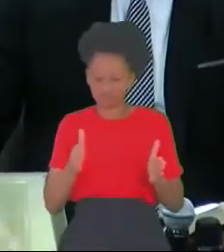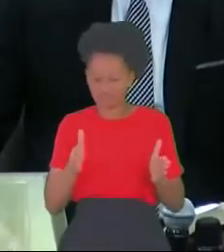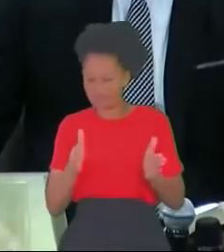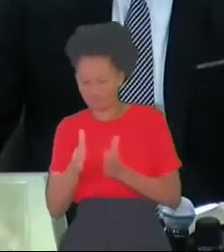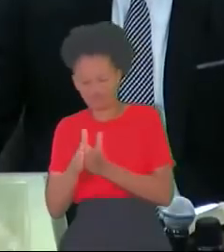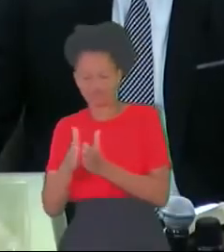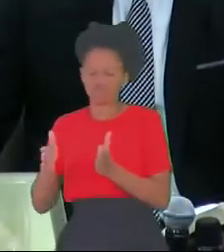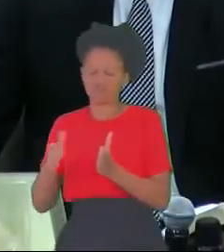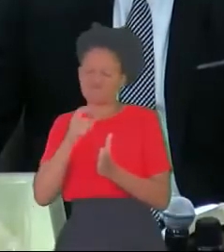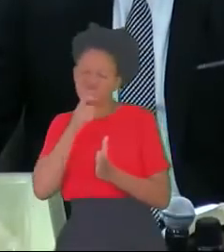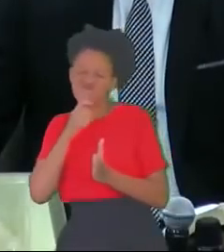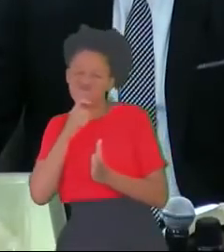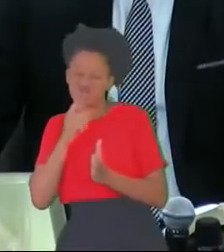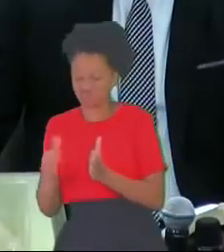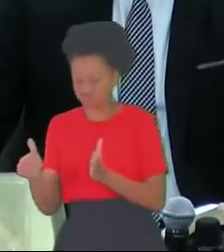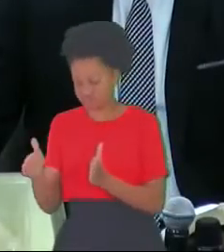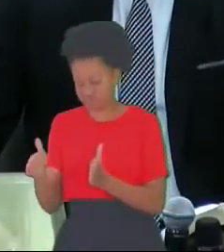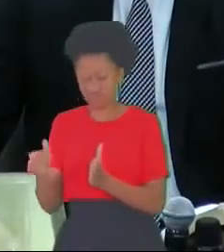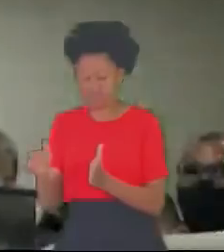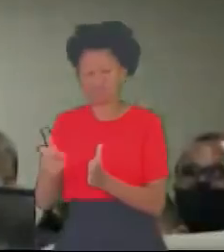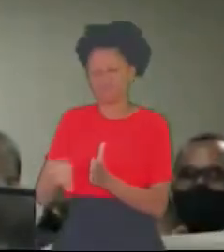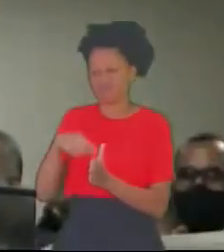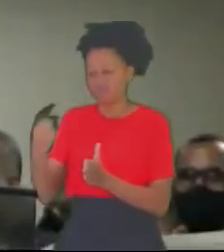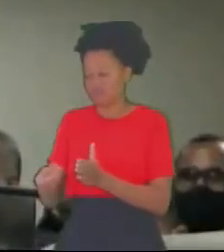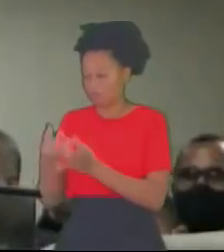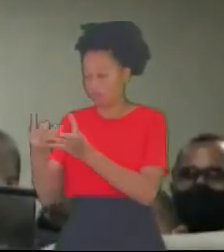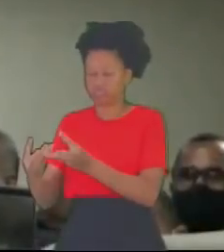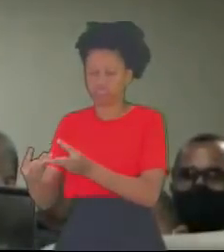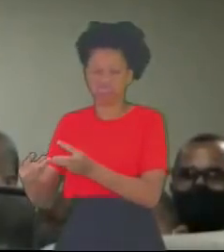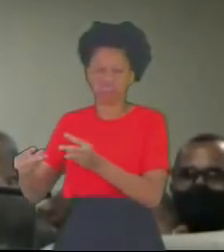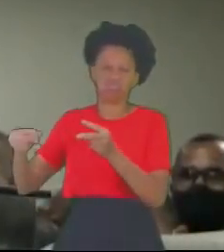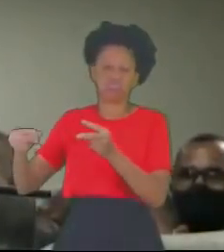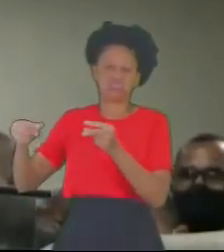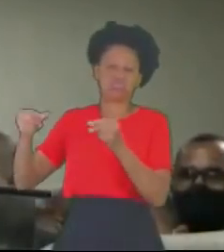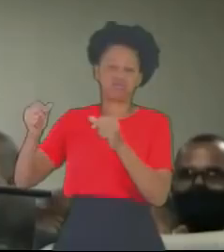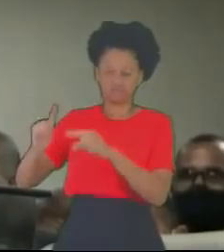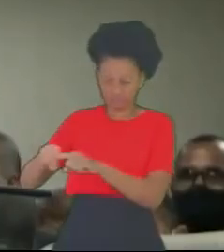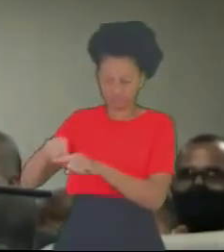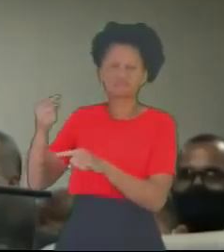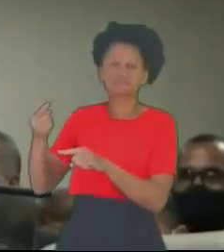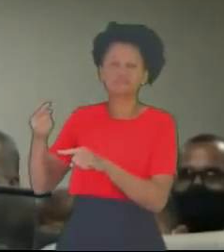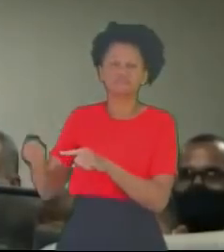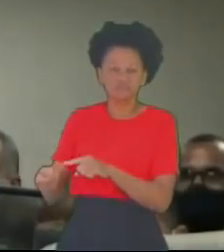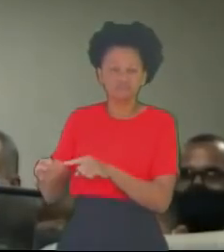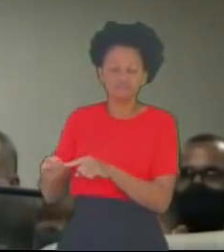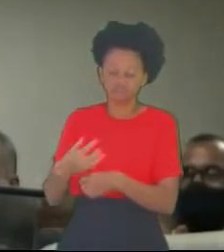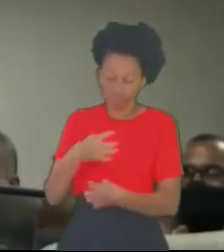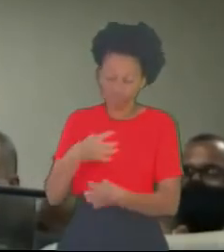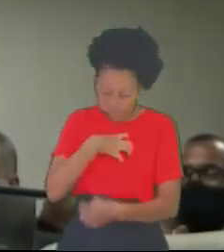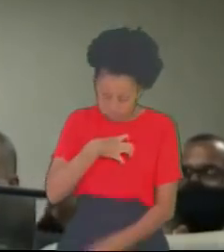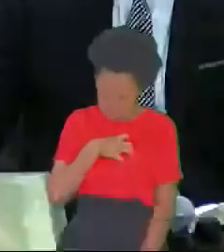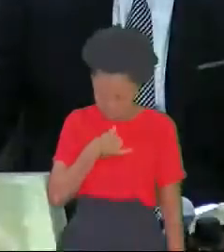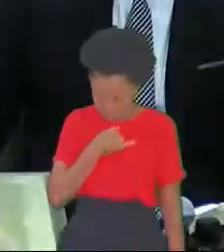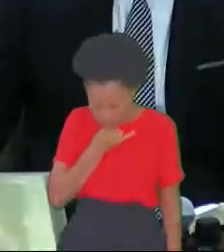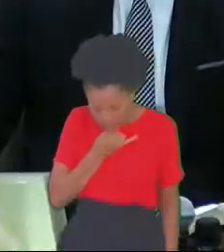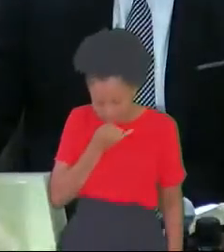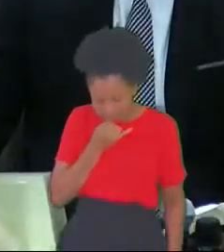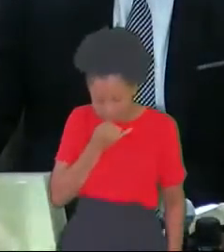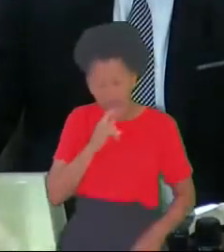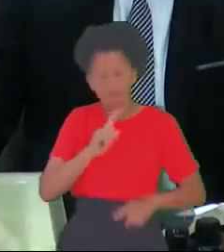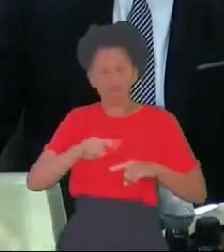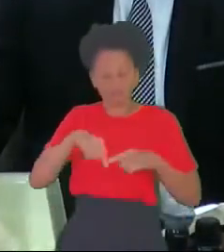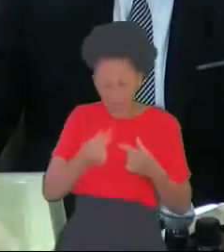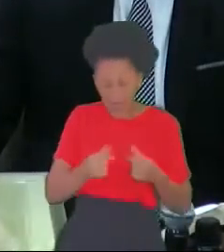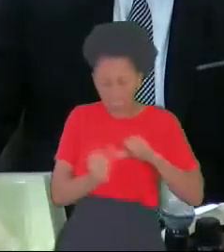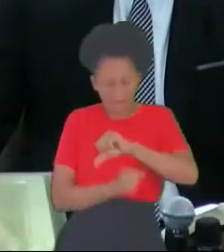estragamento. Depois vem o esfarelamento. Depois vem o desânimo. Depois vem as